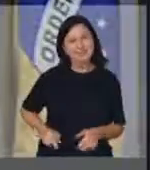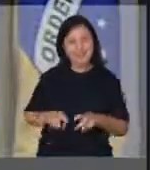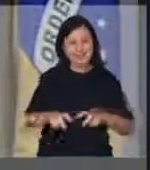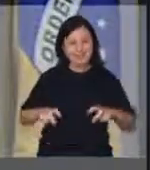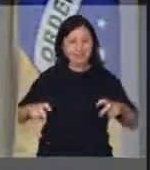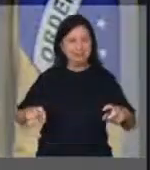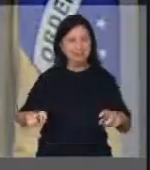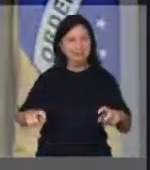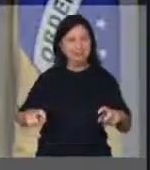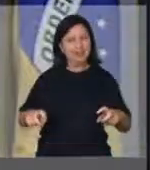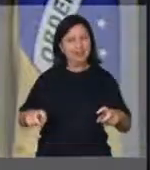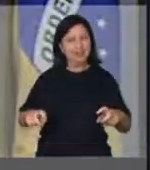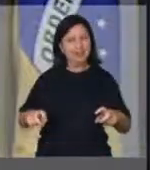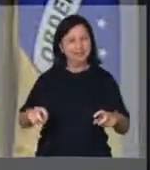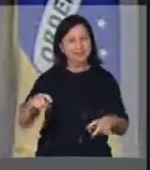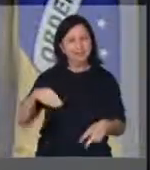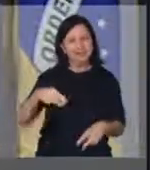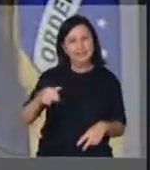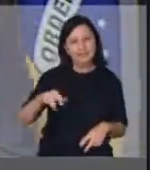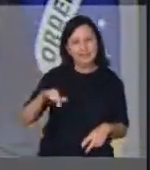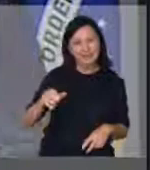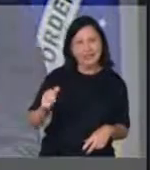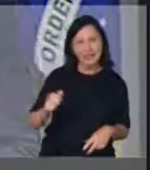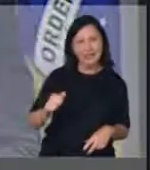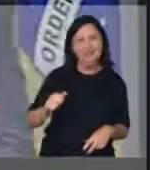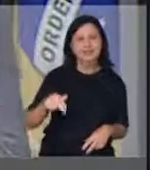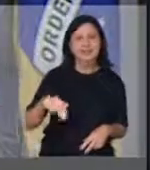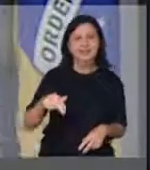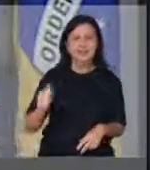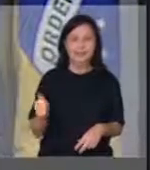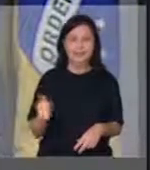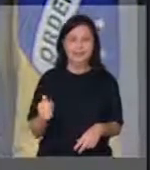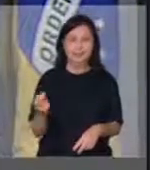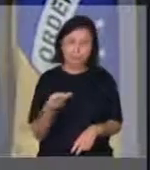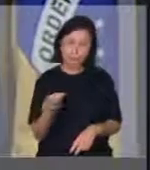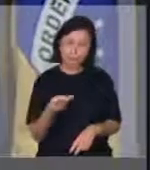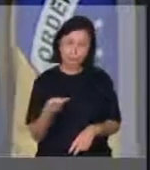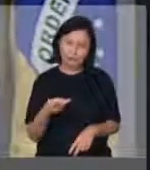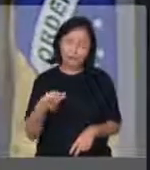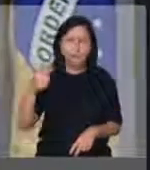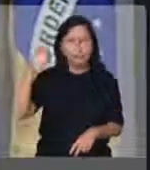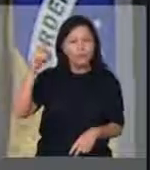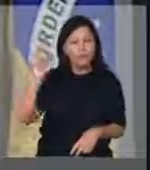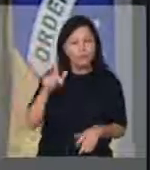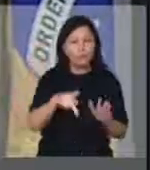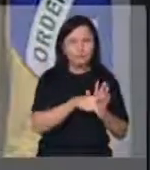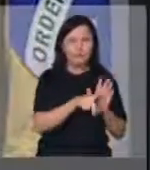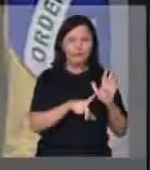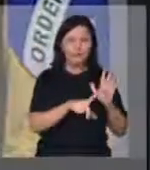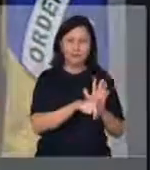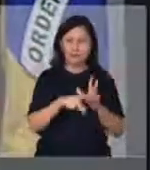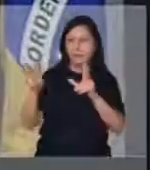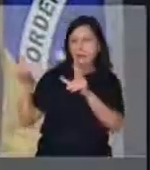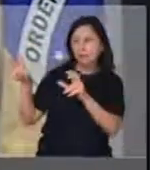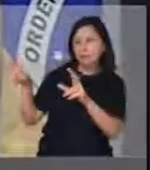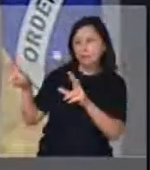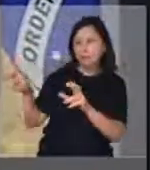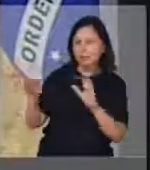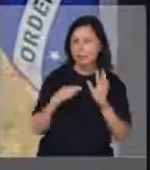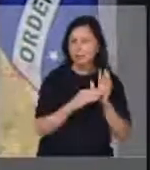inclusive um projeto de lei de nossa autoria do deputado eduardo que trata sobre a defesa da mulher